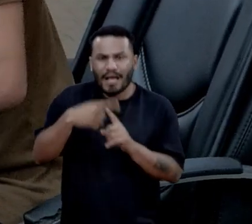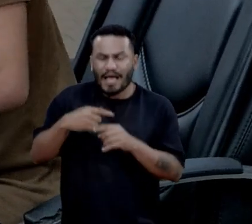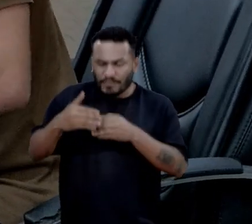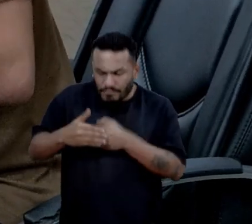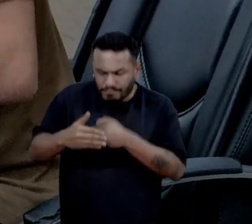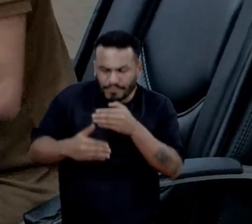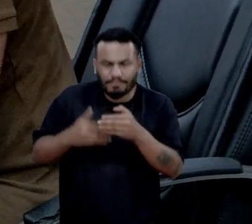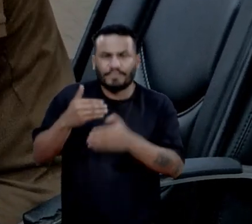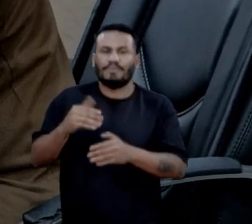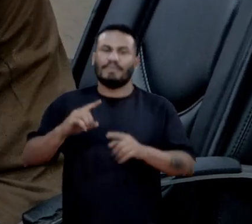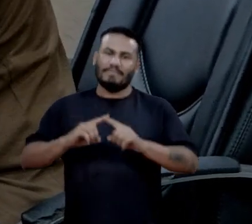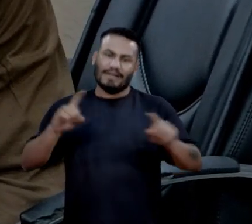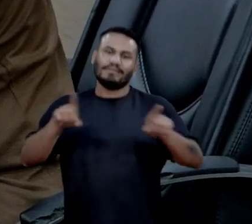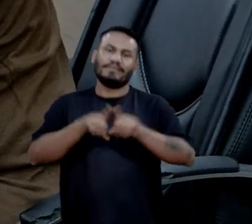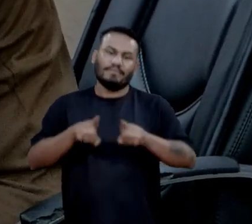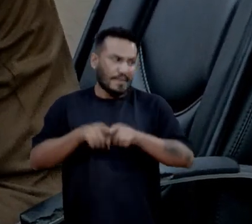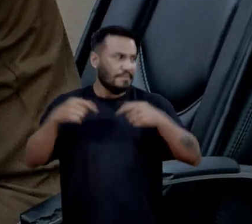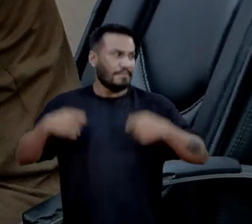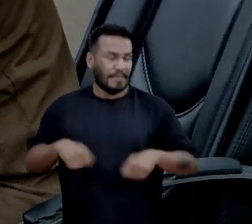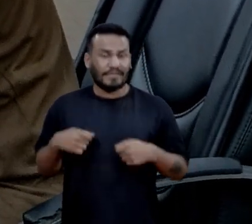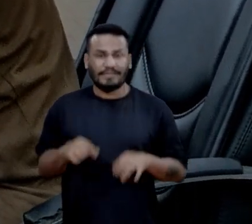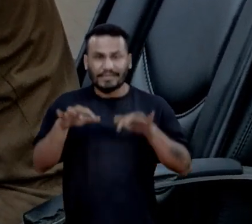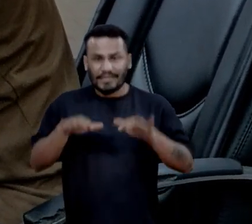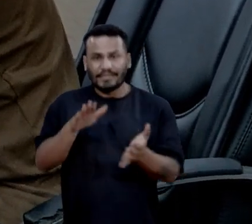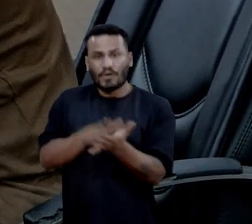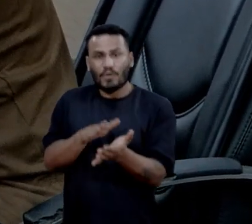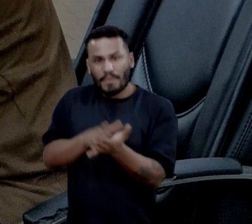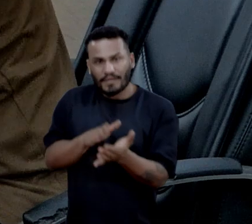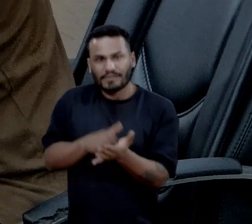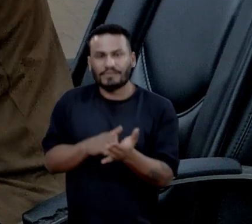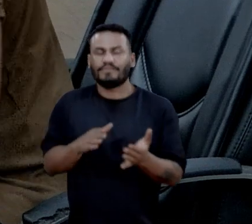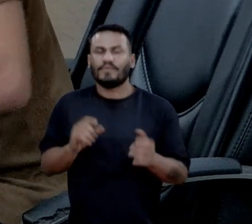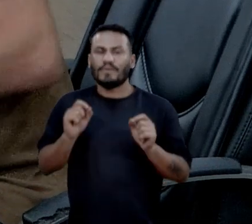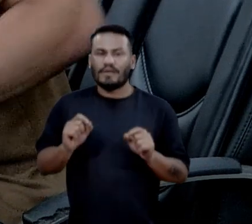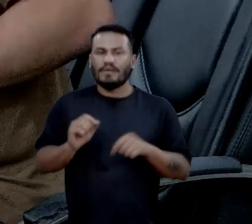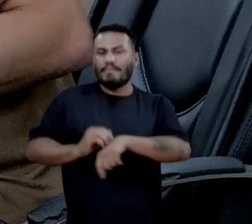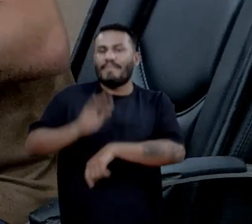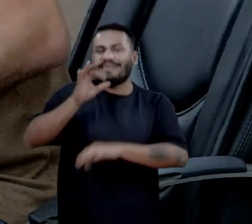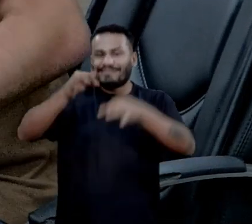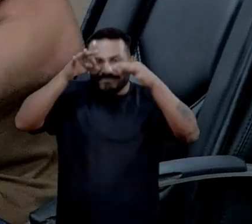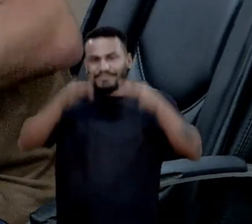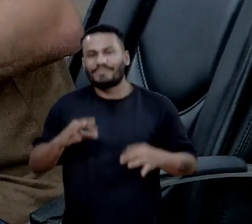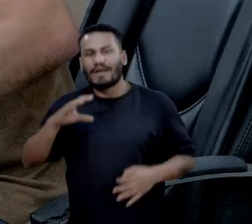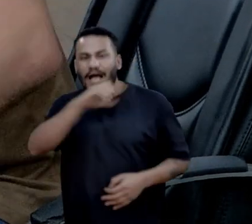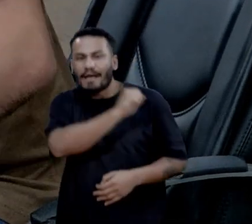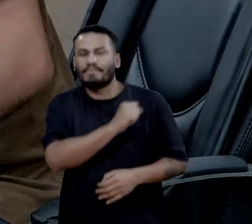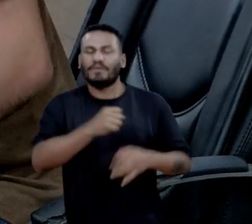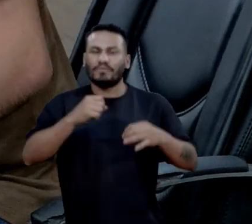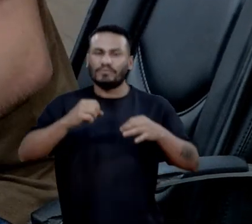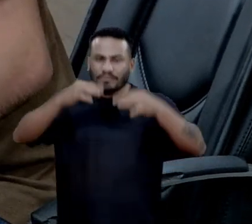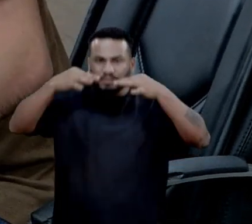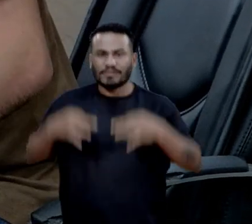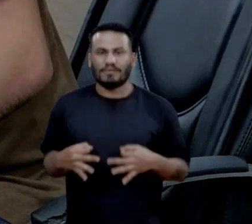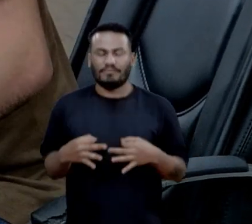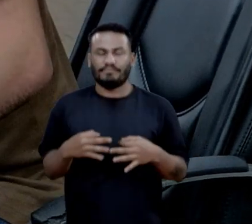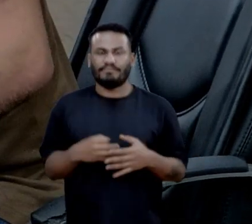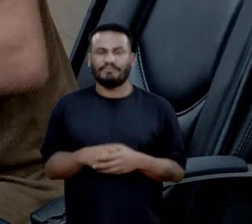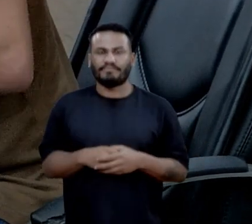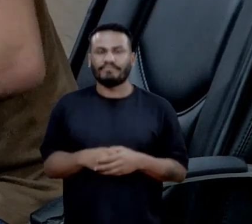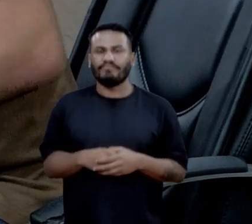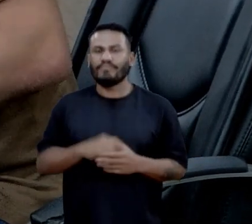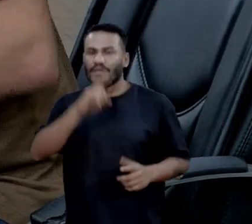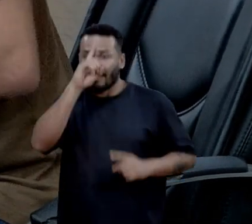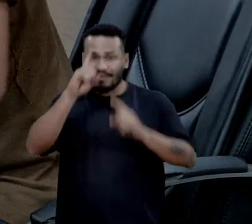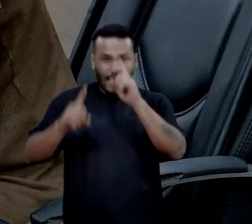nesse caminho, mas a gente também precisa ter essa cobrança para que seja mais assertivo, mais rápido, mais célere. E